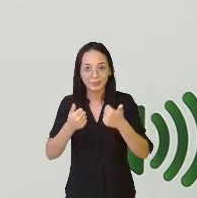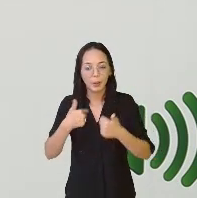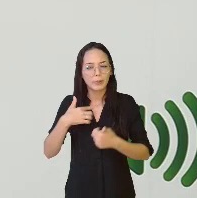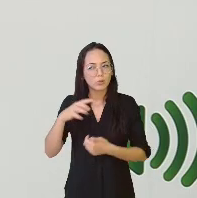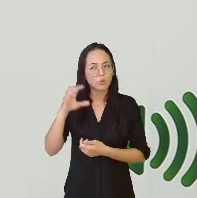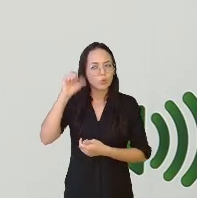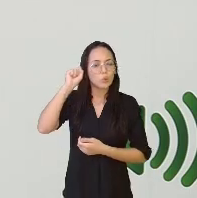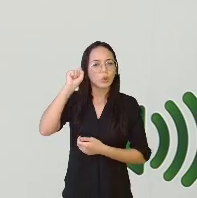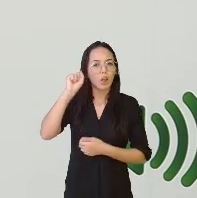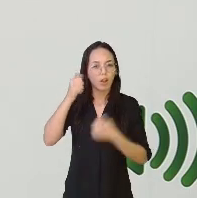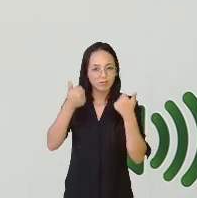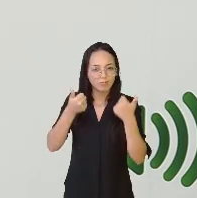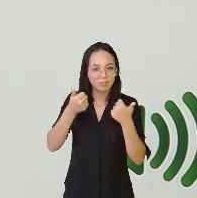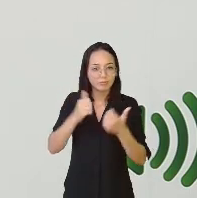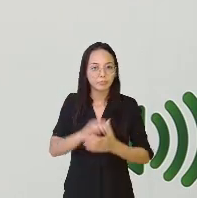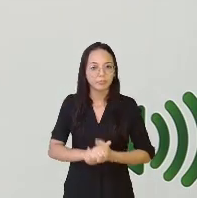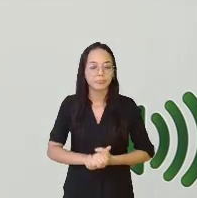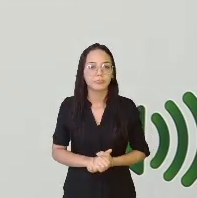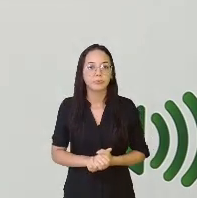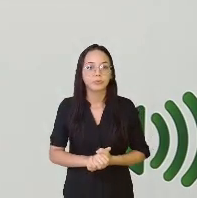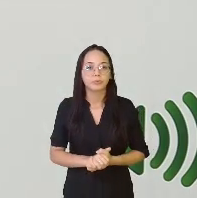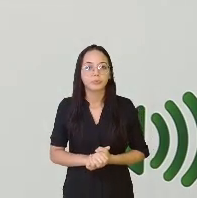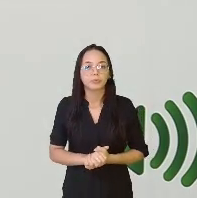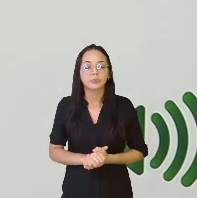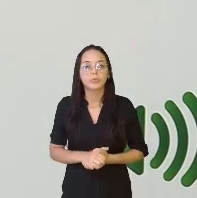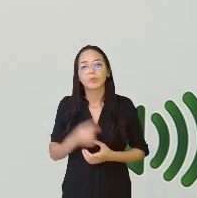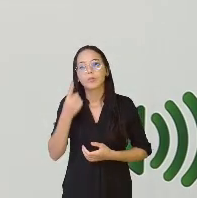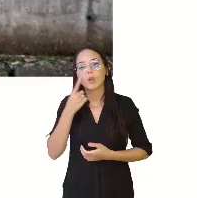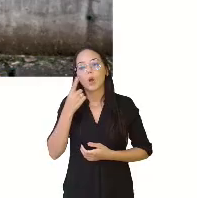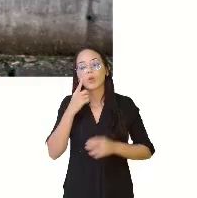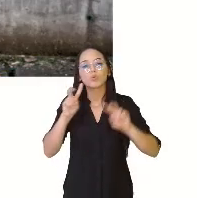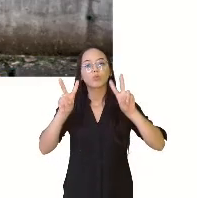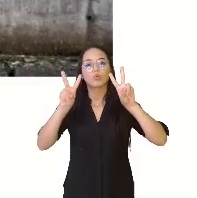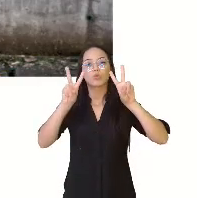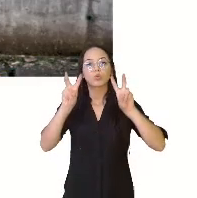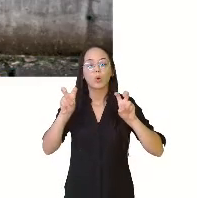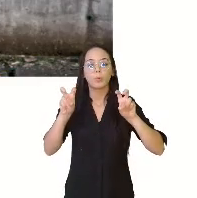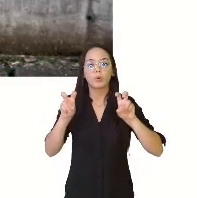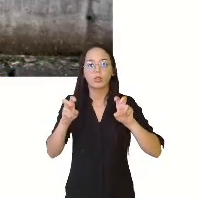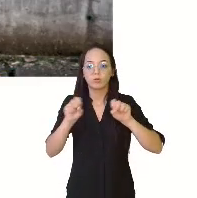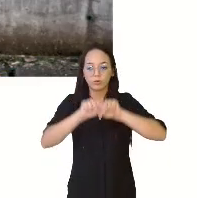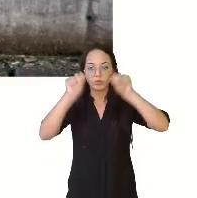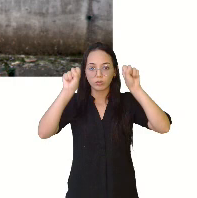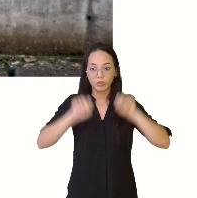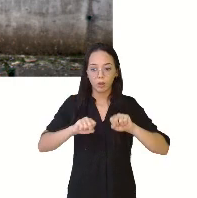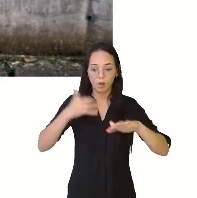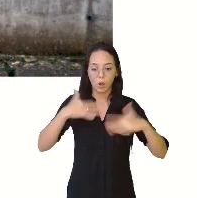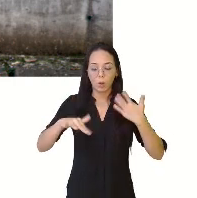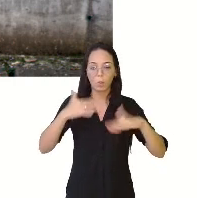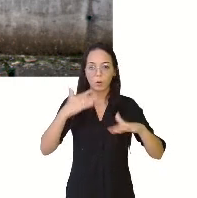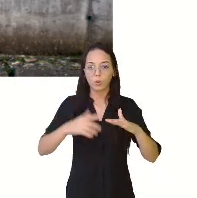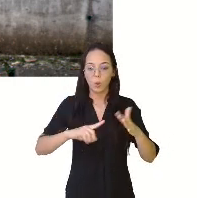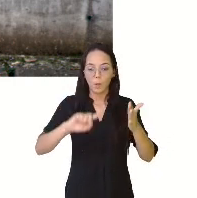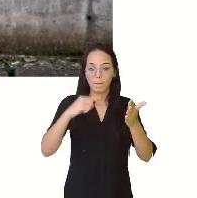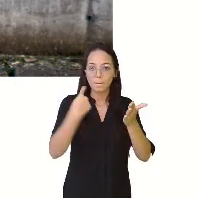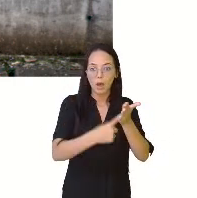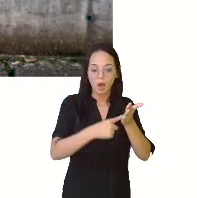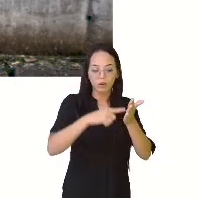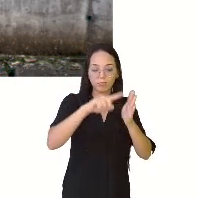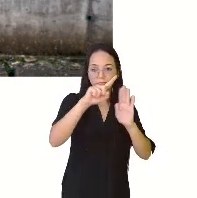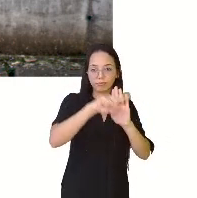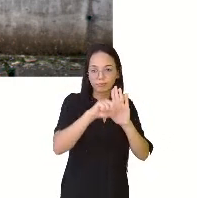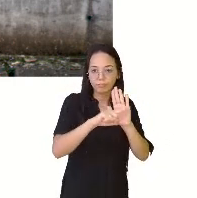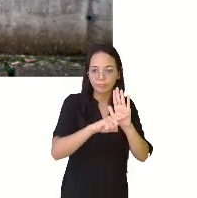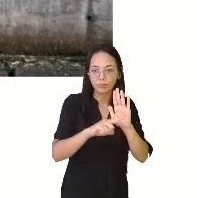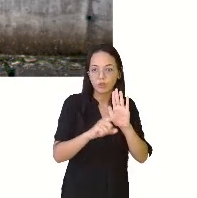eu escutar daqui. Vamos lá? Sobre o sistema locomotor, marque a alternativa correta. O sistema